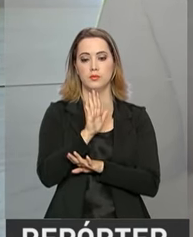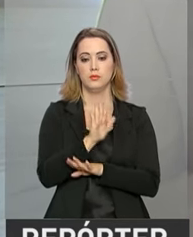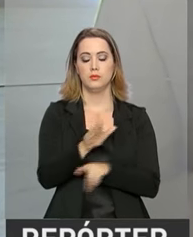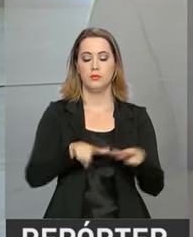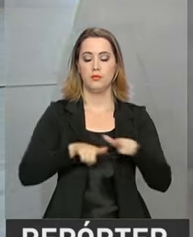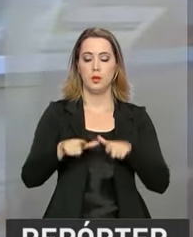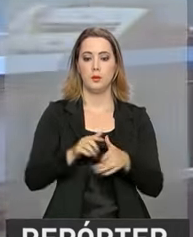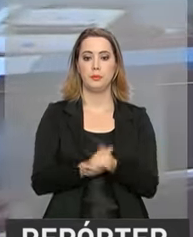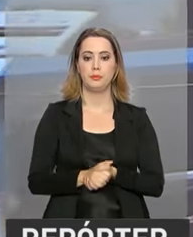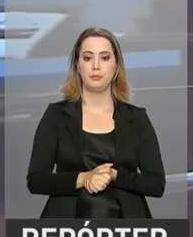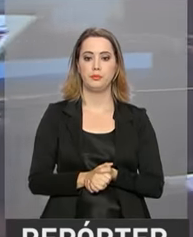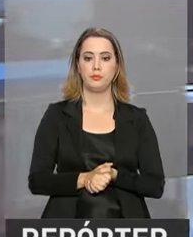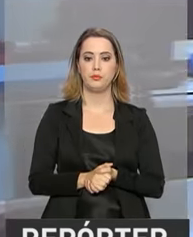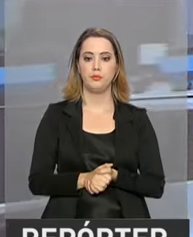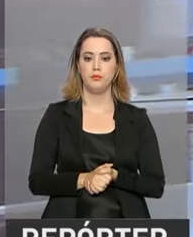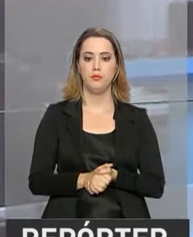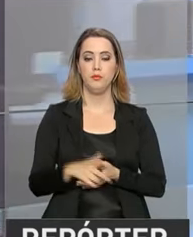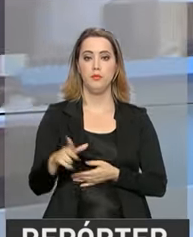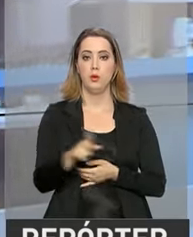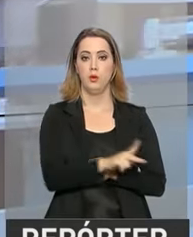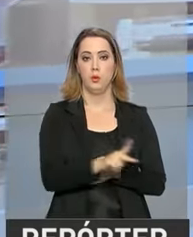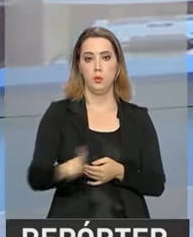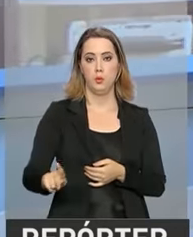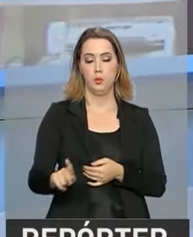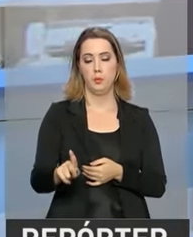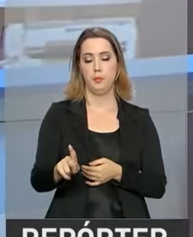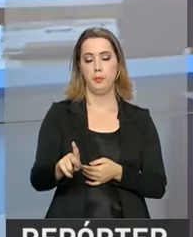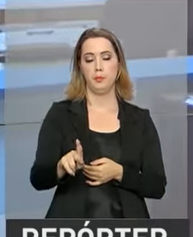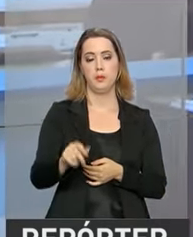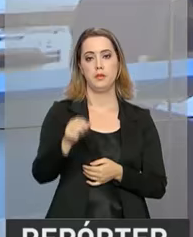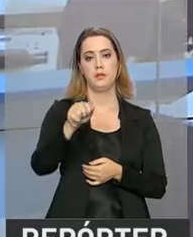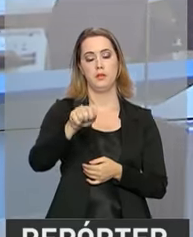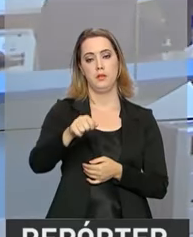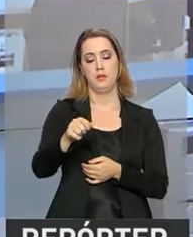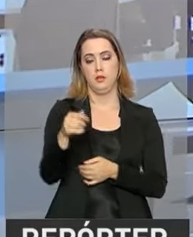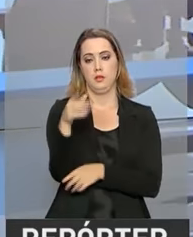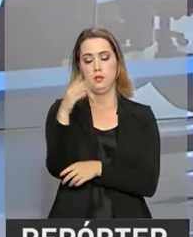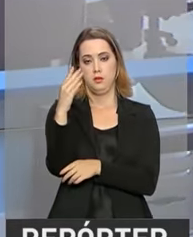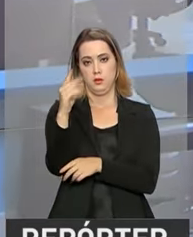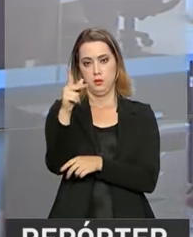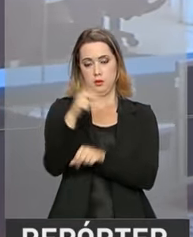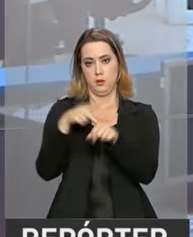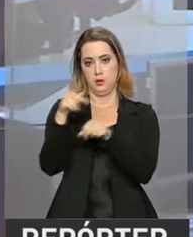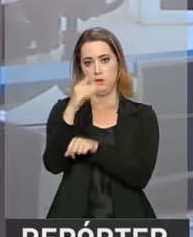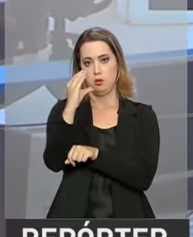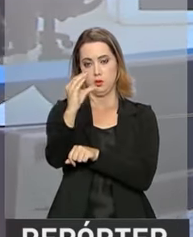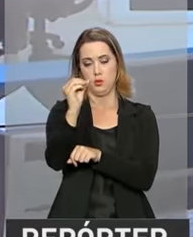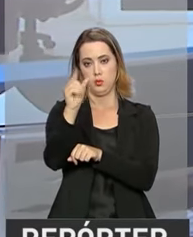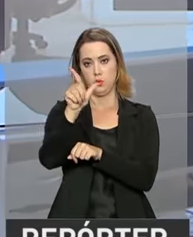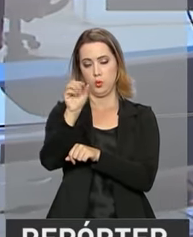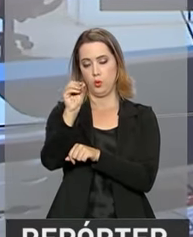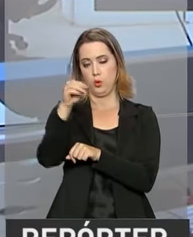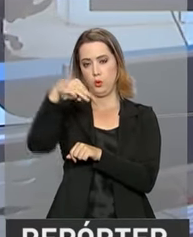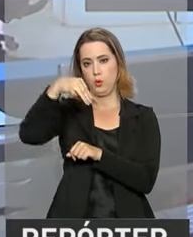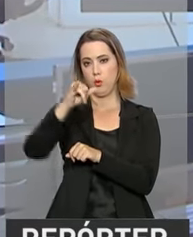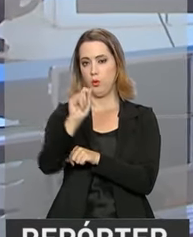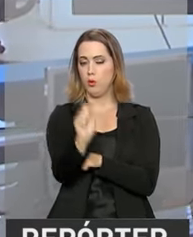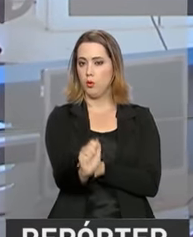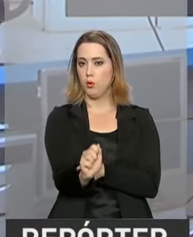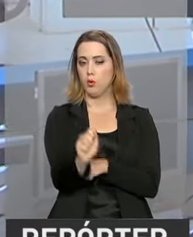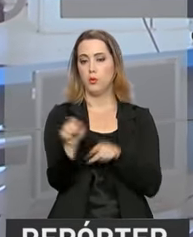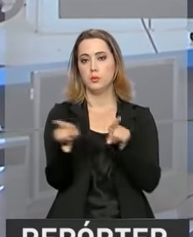para você aí o presidente da Colômbia Ruan Manuel Santos é o vencedor do prêmio Nobel da Paz 2016